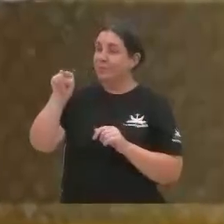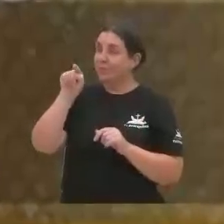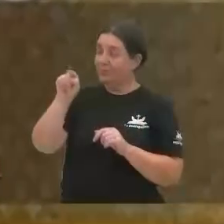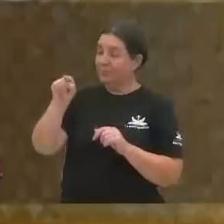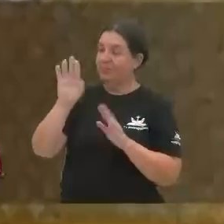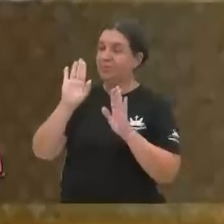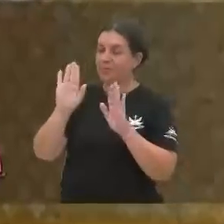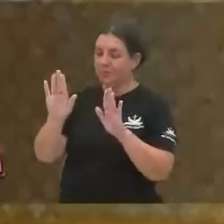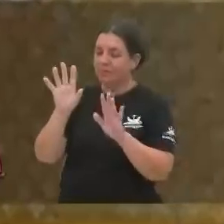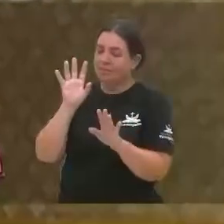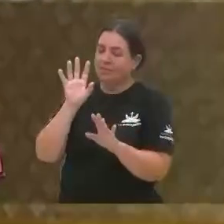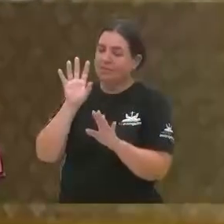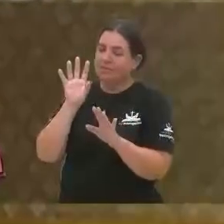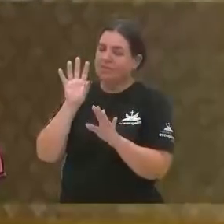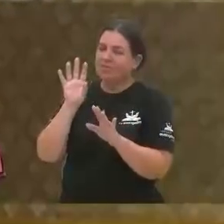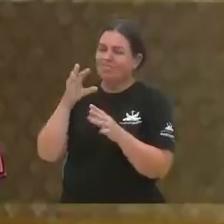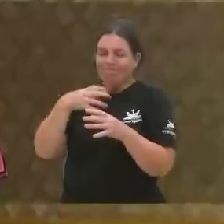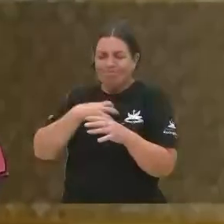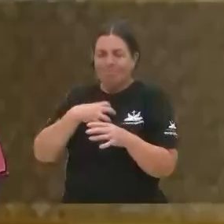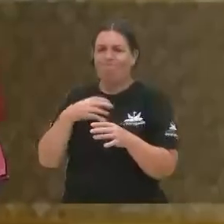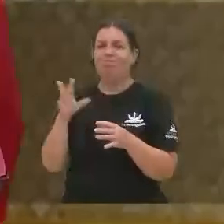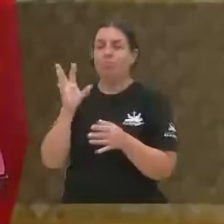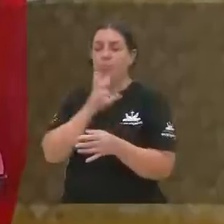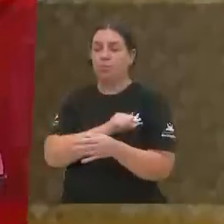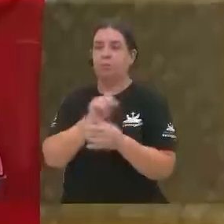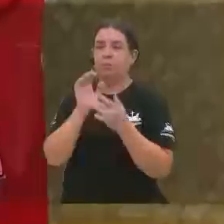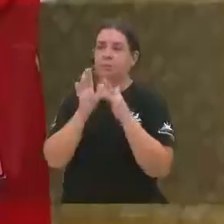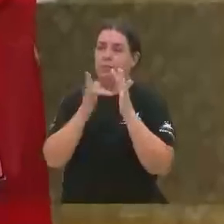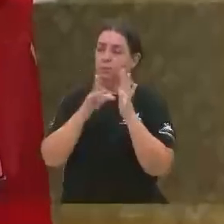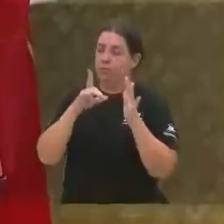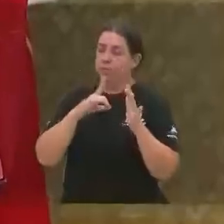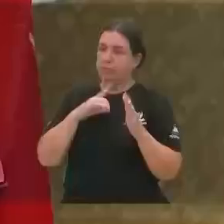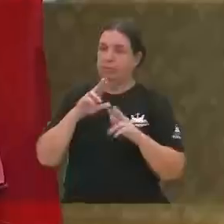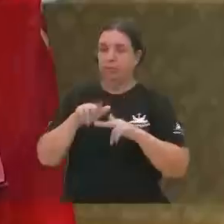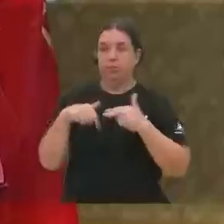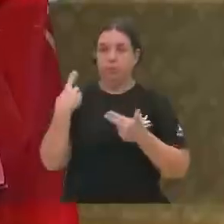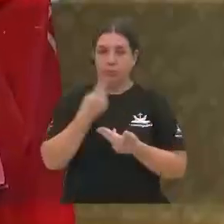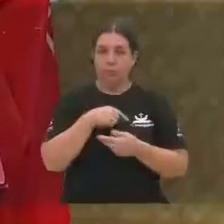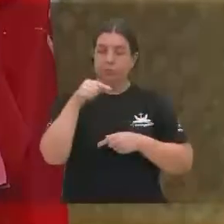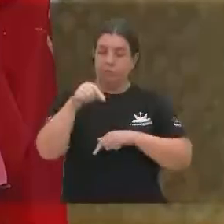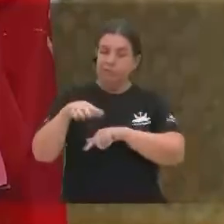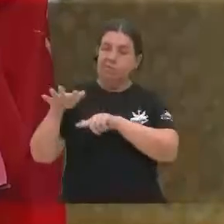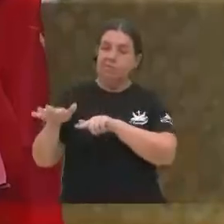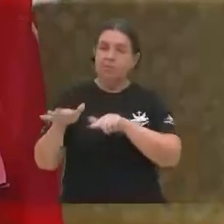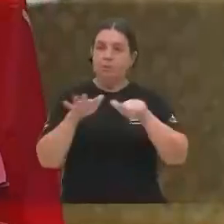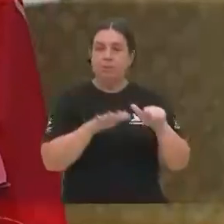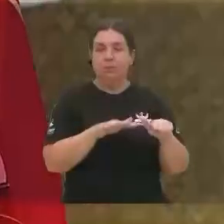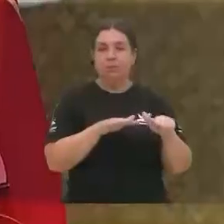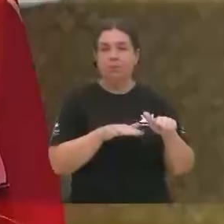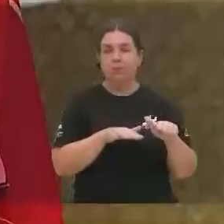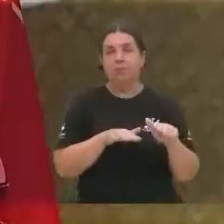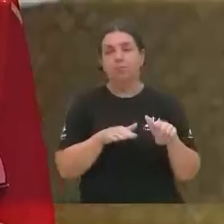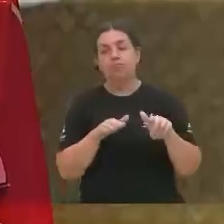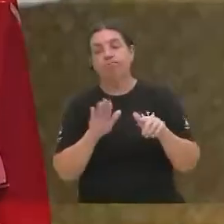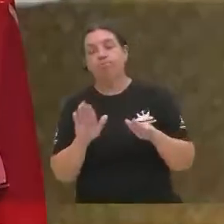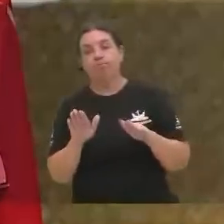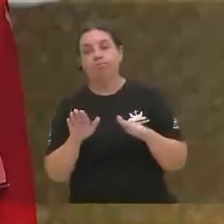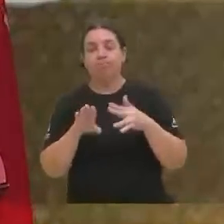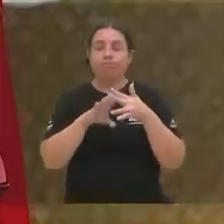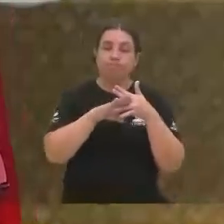de amor nós estamos numa semana intermediária